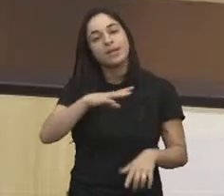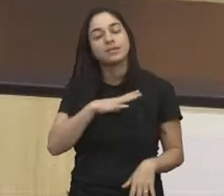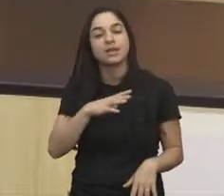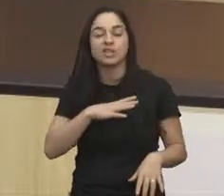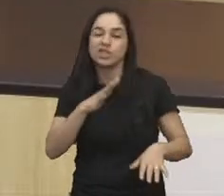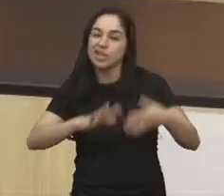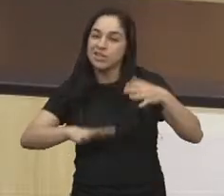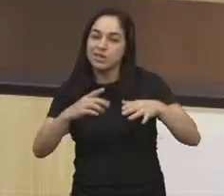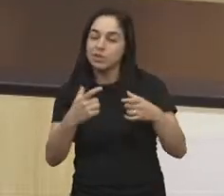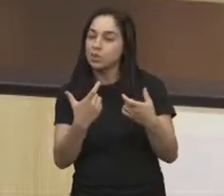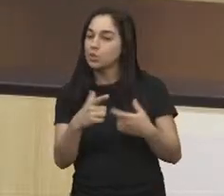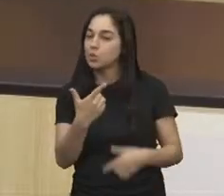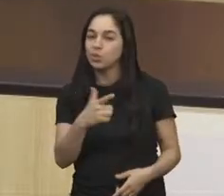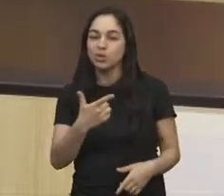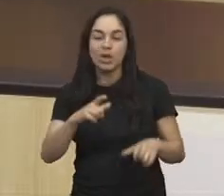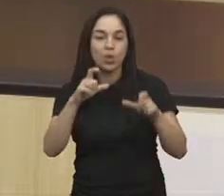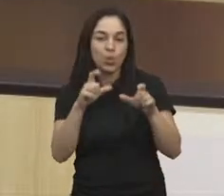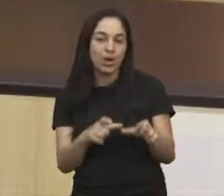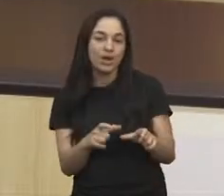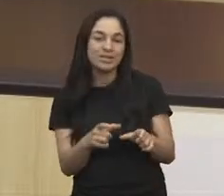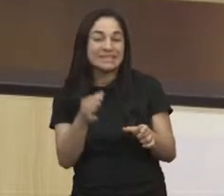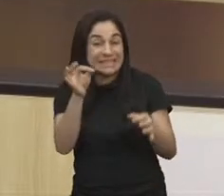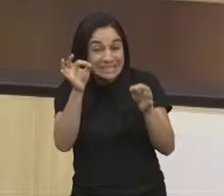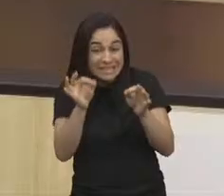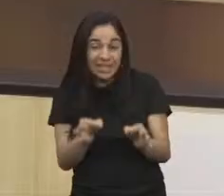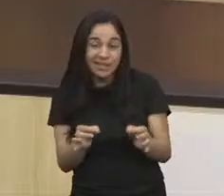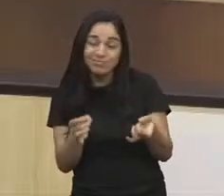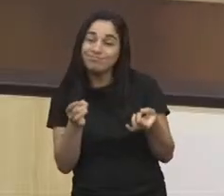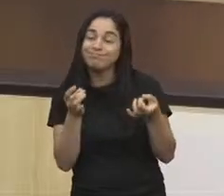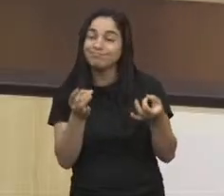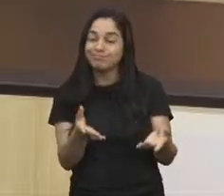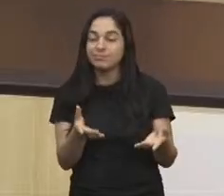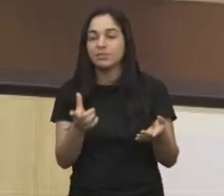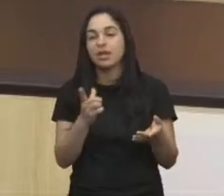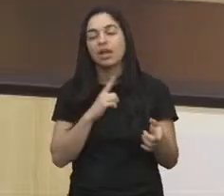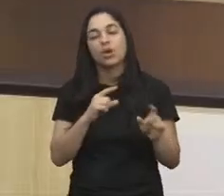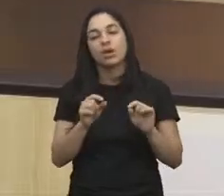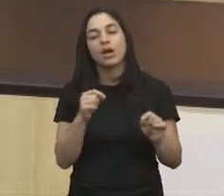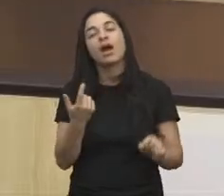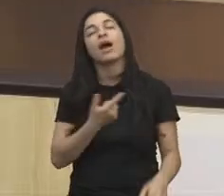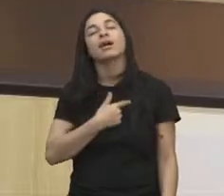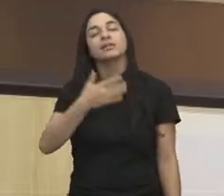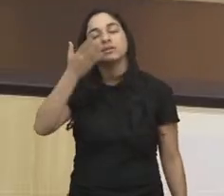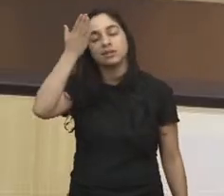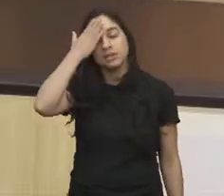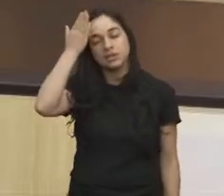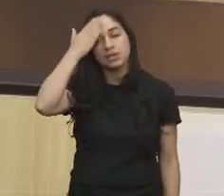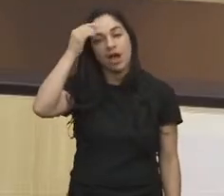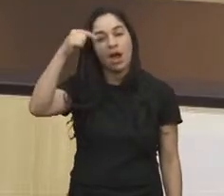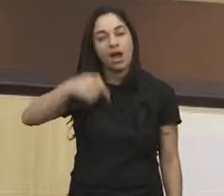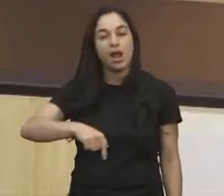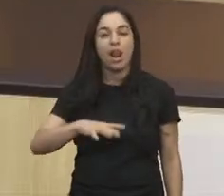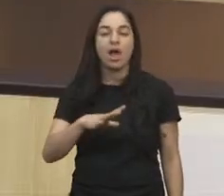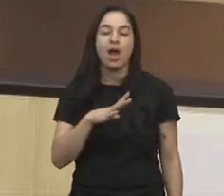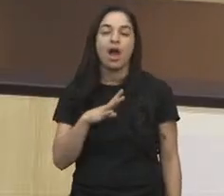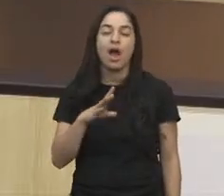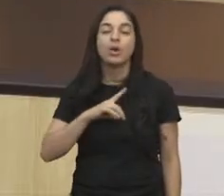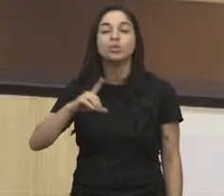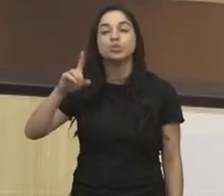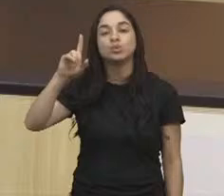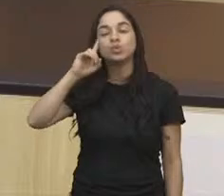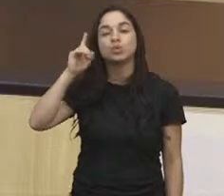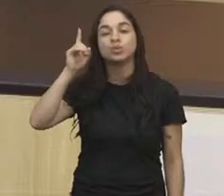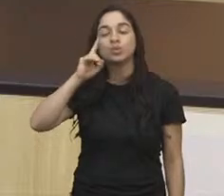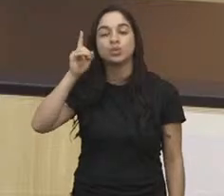não tem local de estar jogando. E a gente tem aqui na nossa cidade, a gente sabe que aqui na nossa cidade, cada dia que a